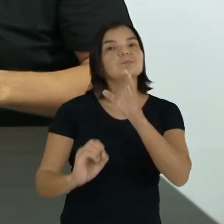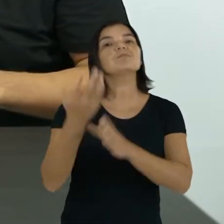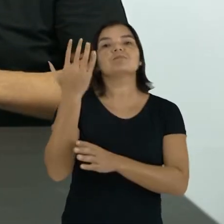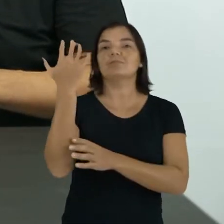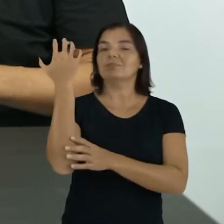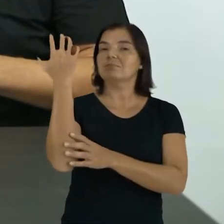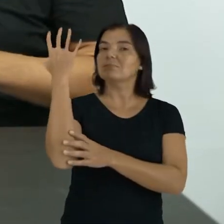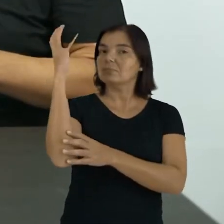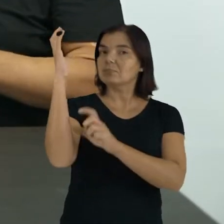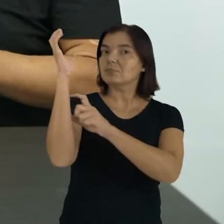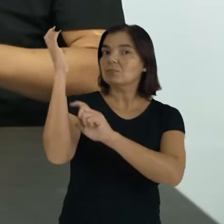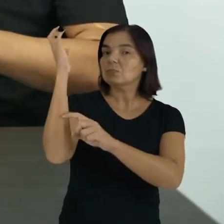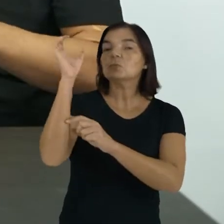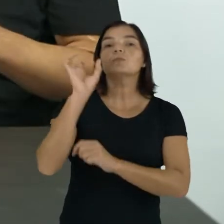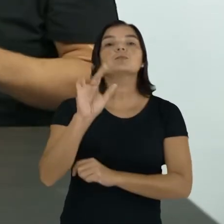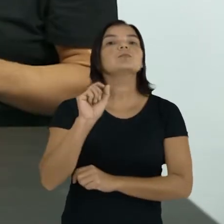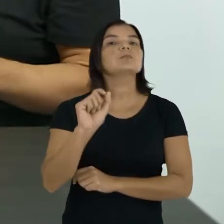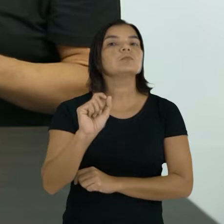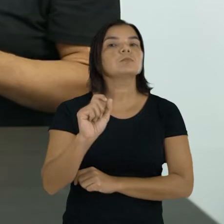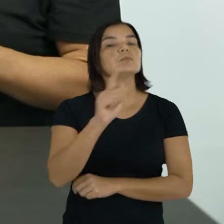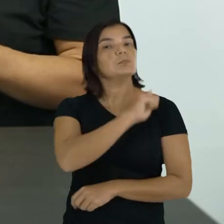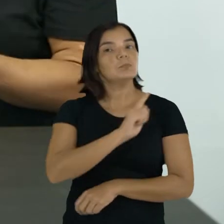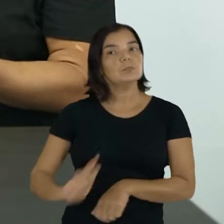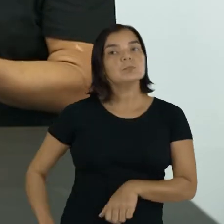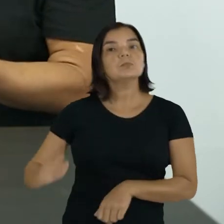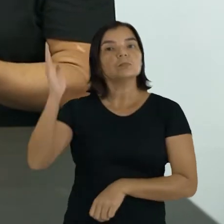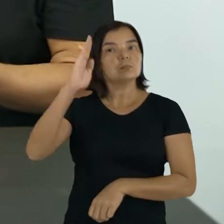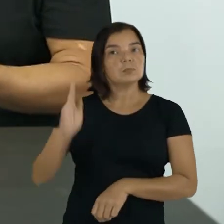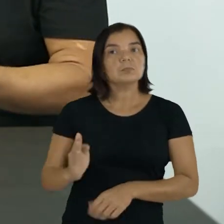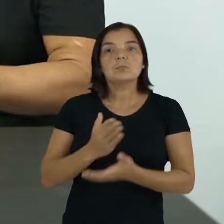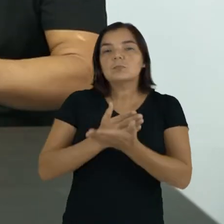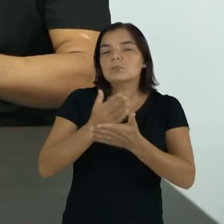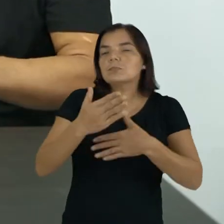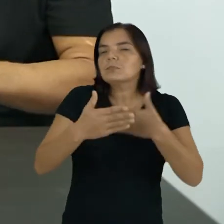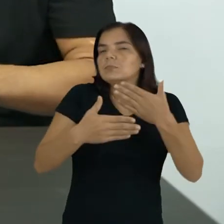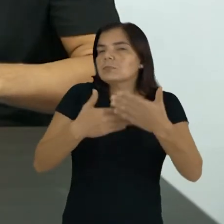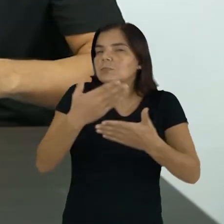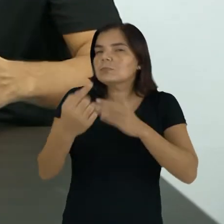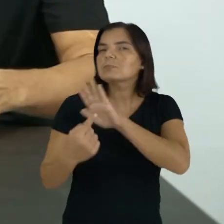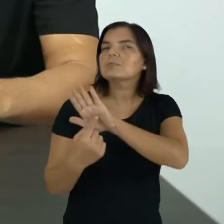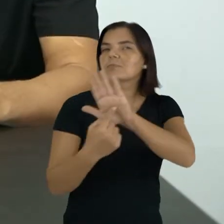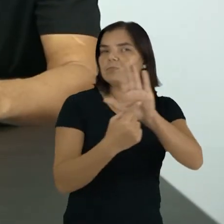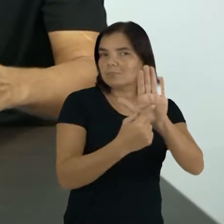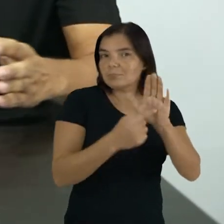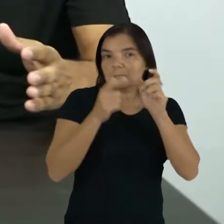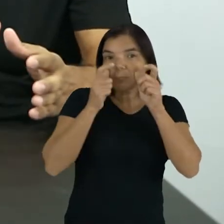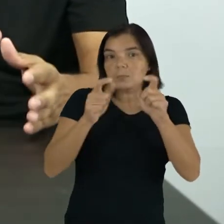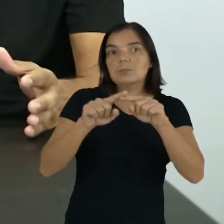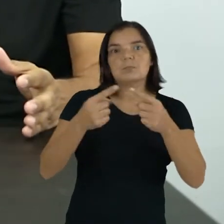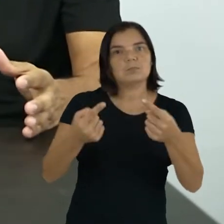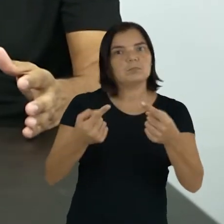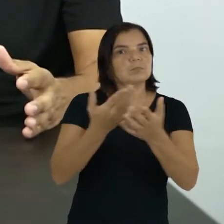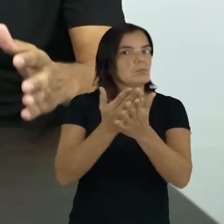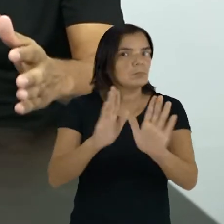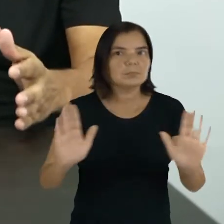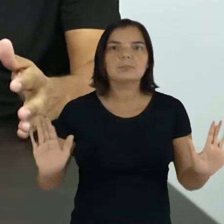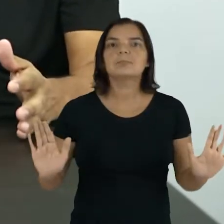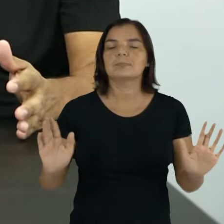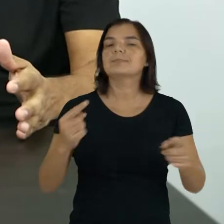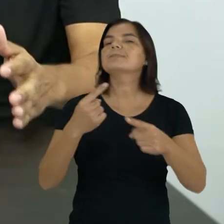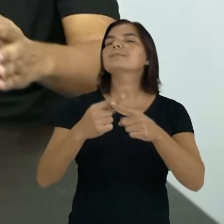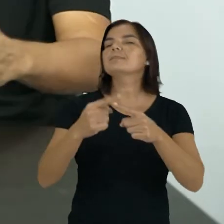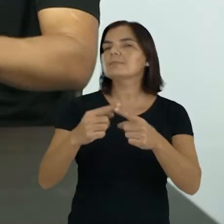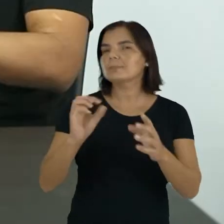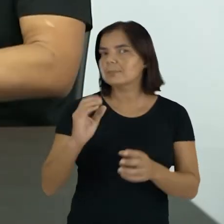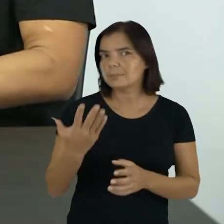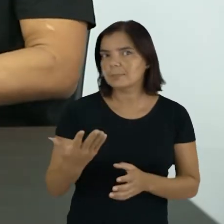dos bolivianos. Só que o governo brasileiro, ele começou aos poucos a mostrar um certo interesse, mas que logo acabou. Por que